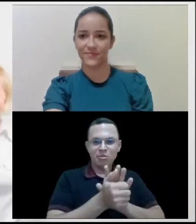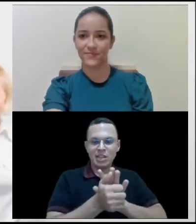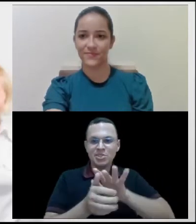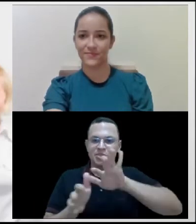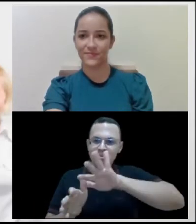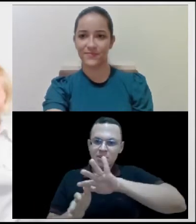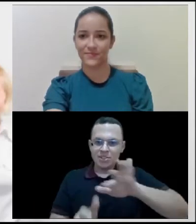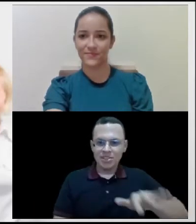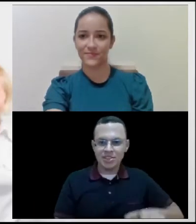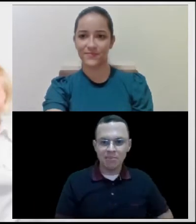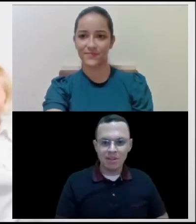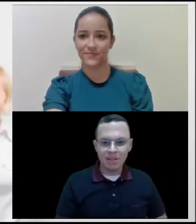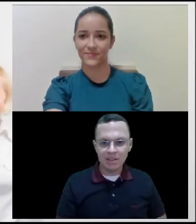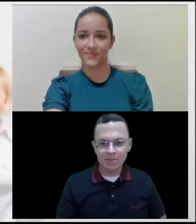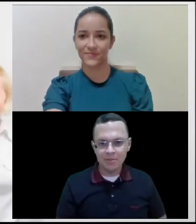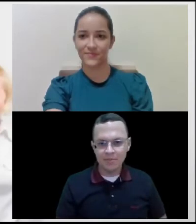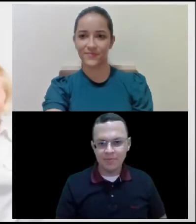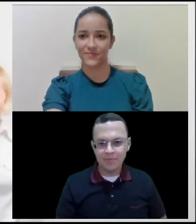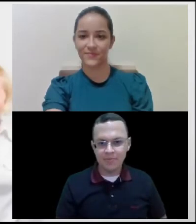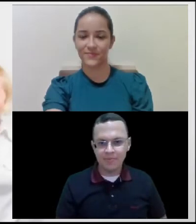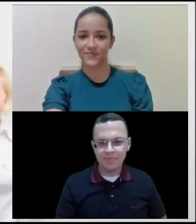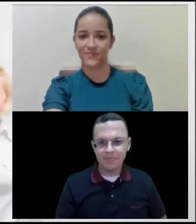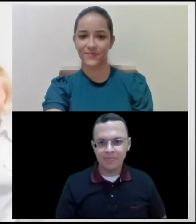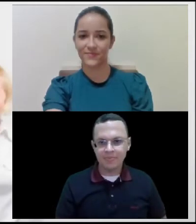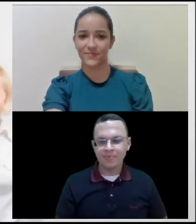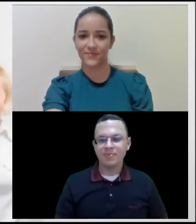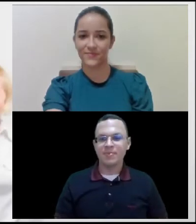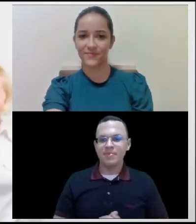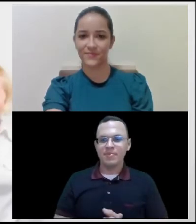as configurações de mão a gente já aprendeu.